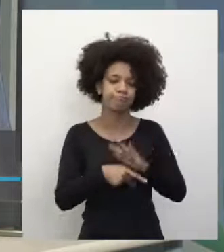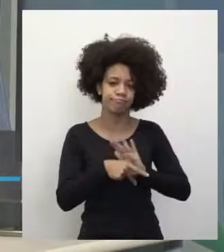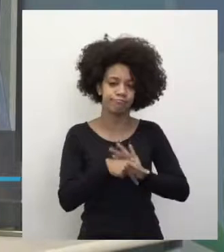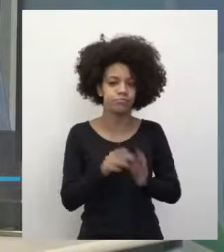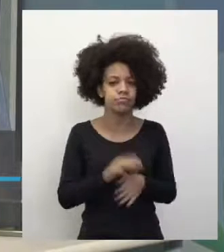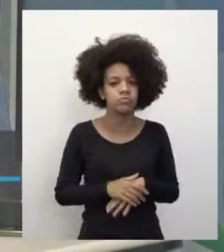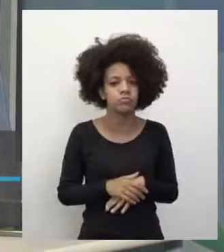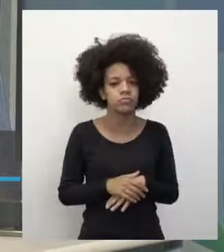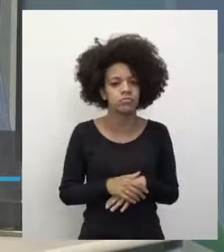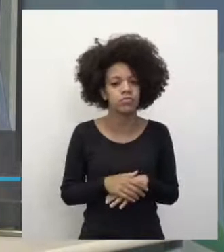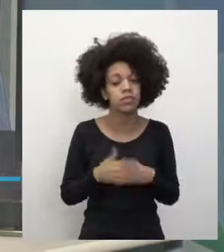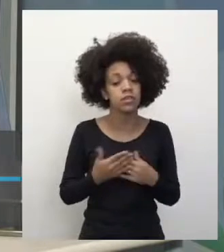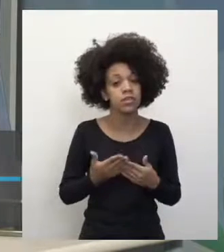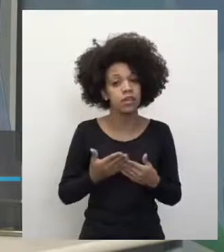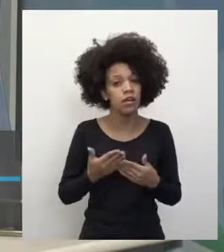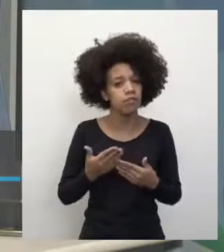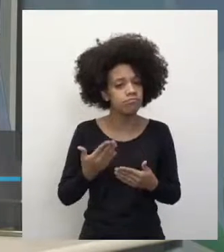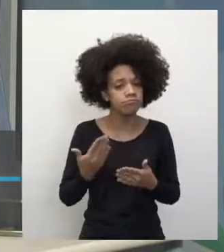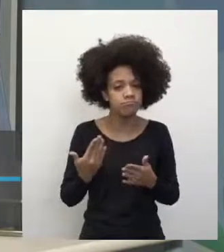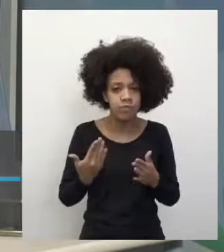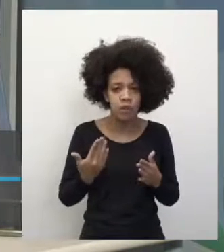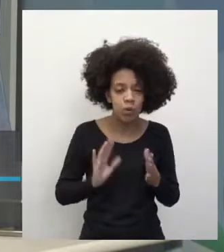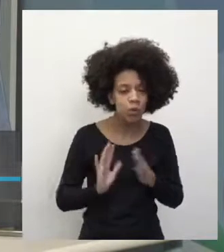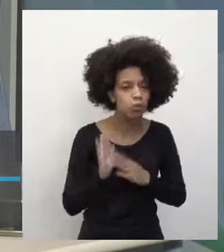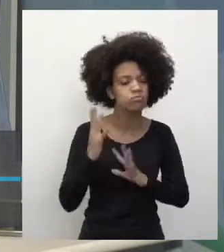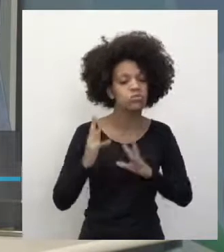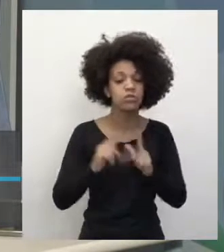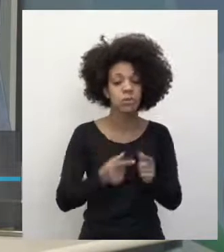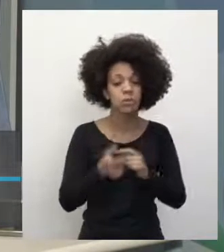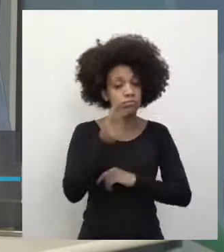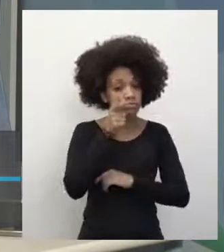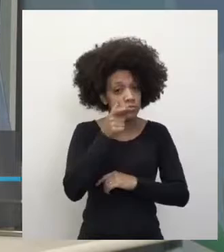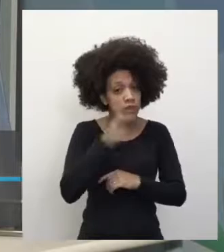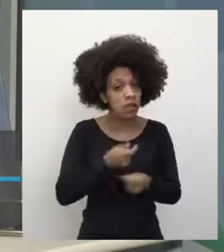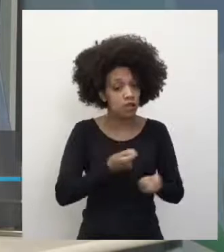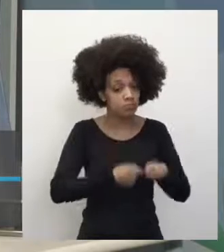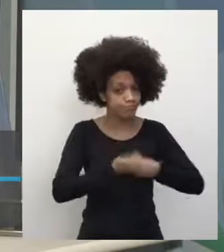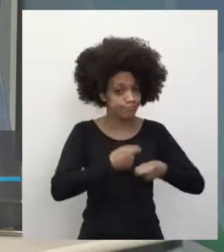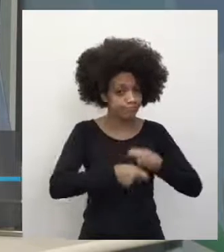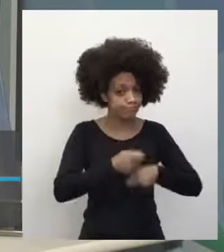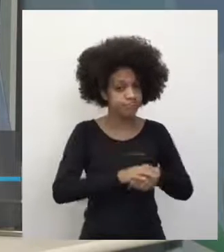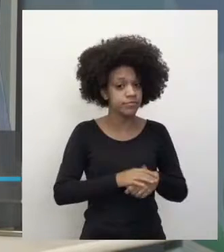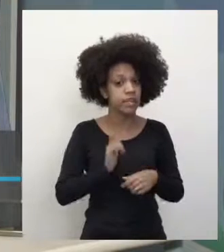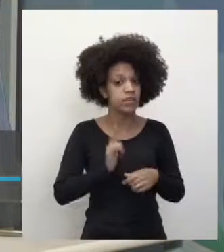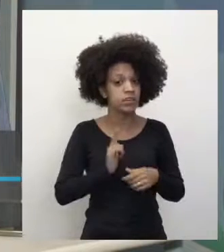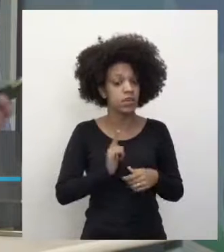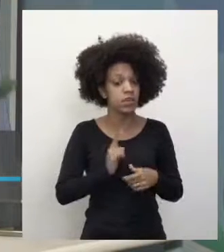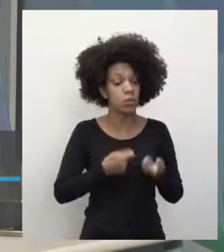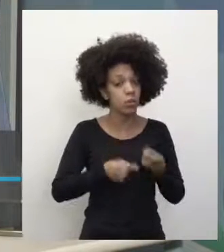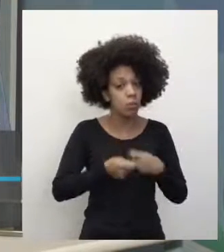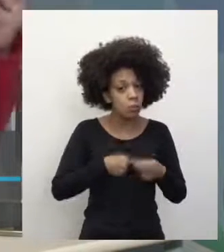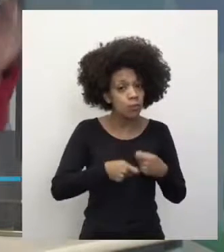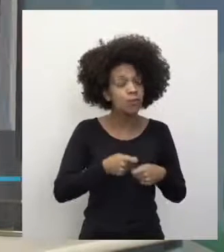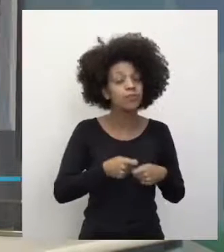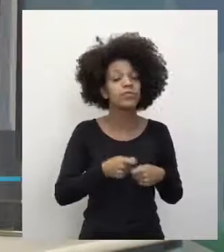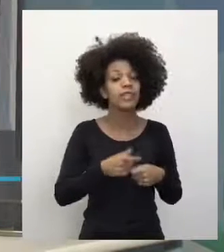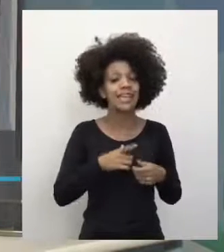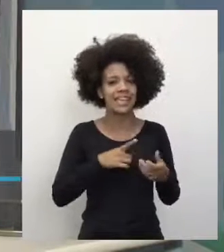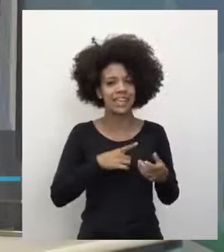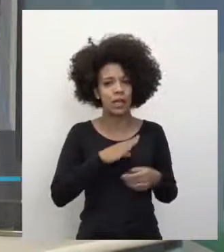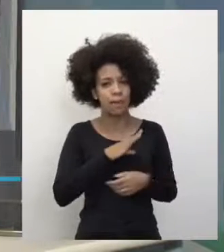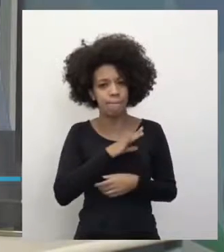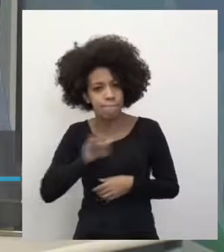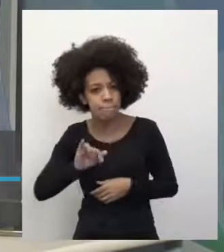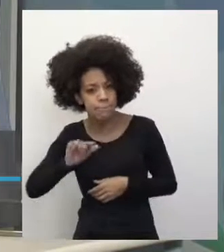que tivemos o pontapé inicial para tudo. Então, para vocês observarem que a dimensão econômica, existe hoje um mercado de arte que ele movimenta bilhões por